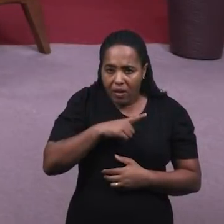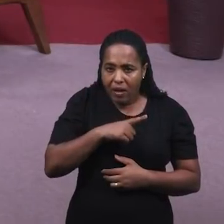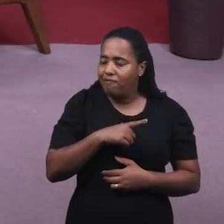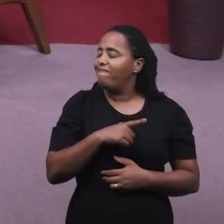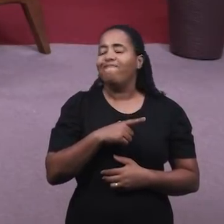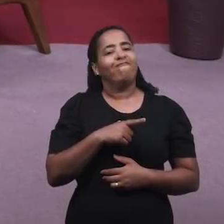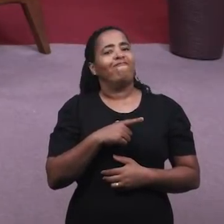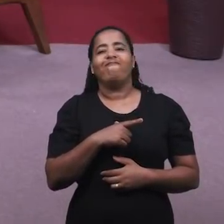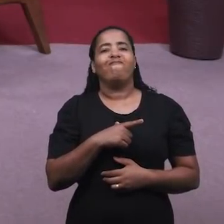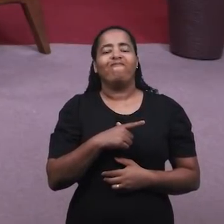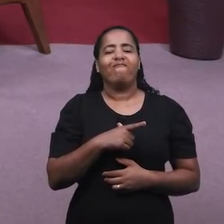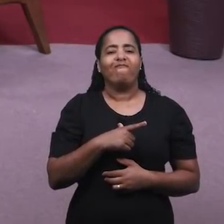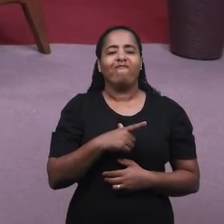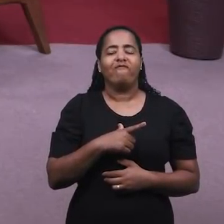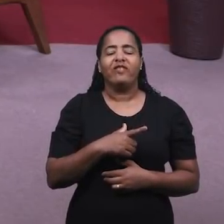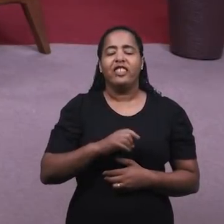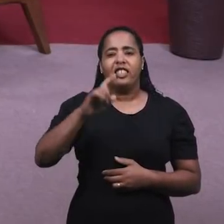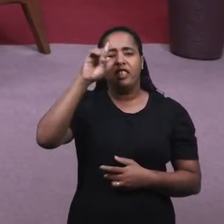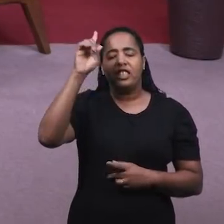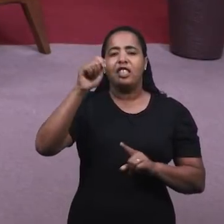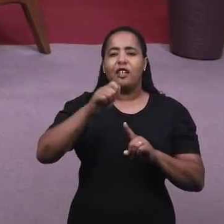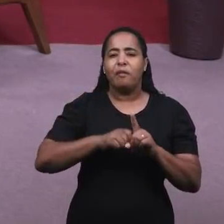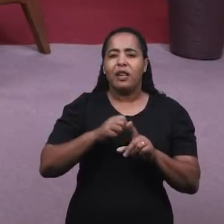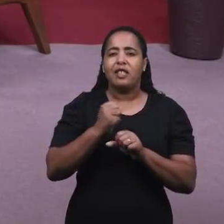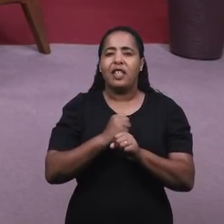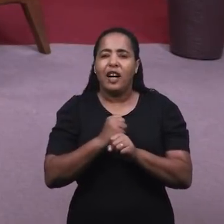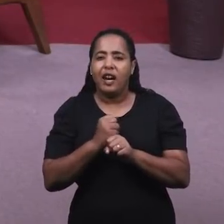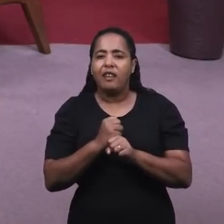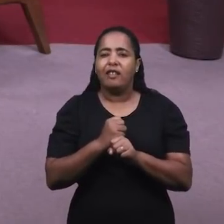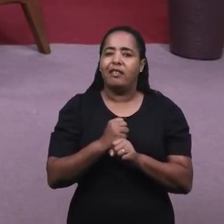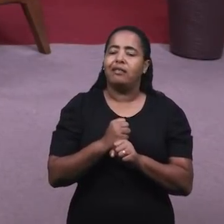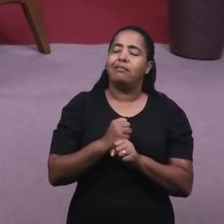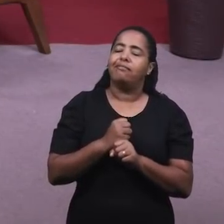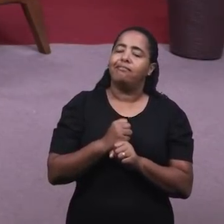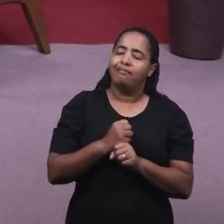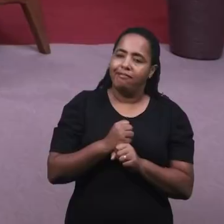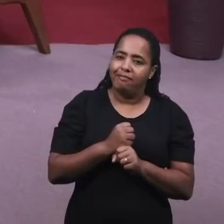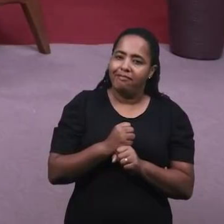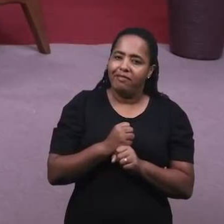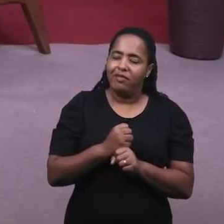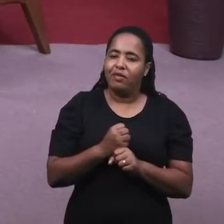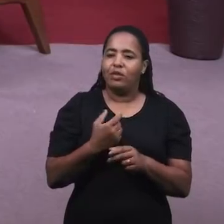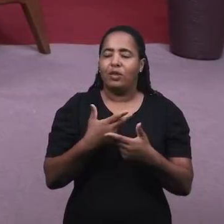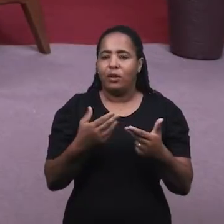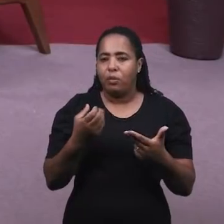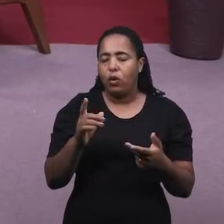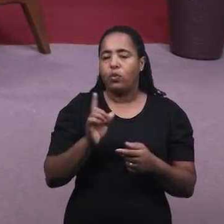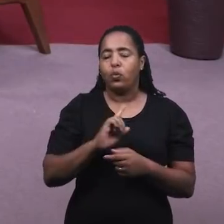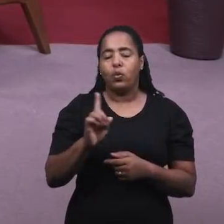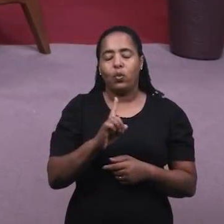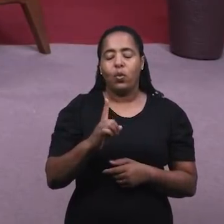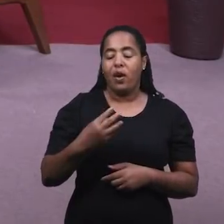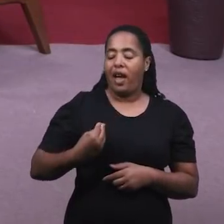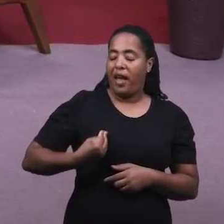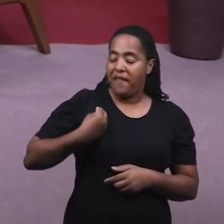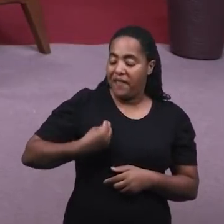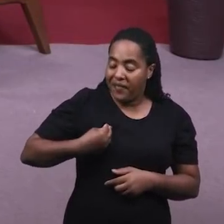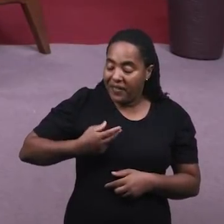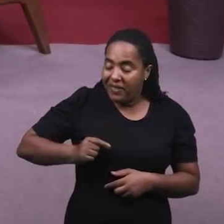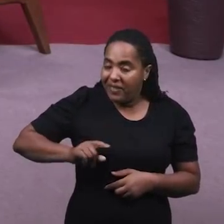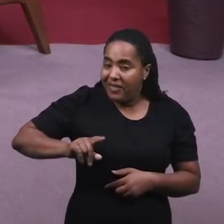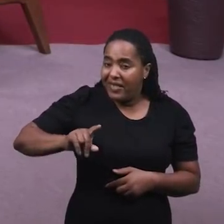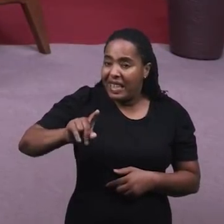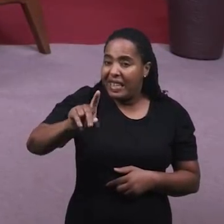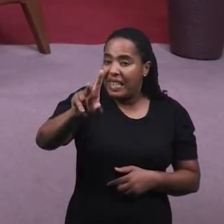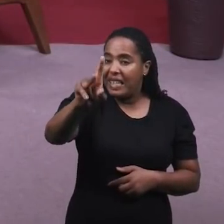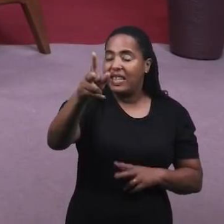Não são dias, meses, anos de um bem-estar, de uma coisa boa, não. É uma vida